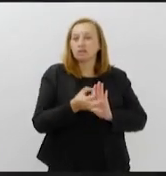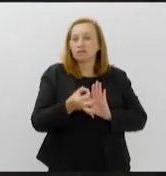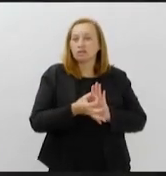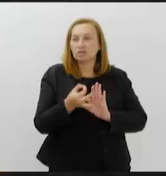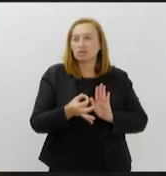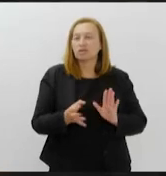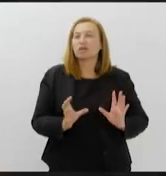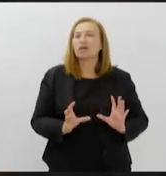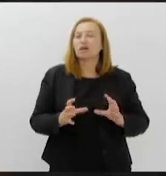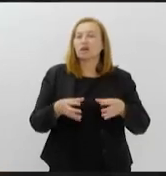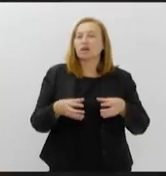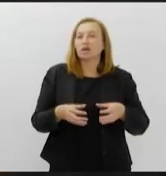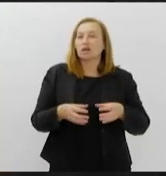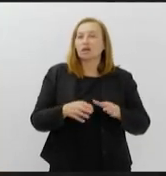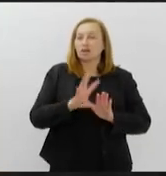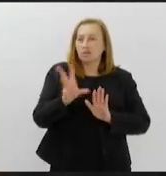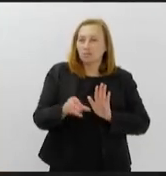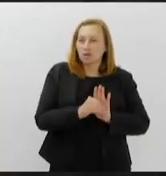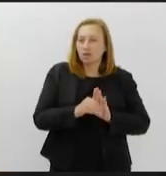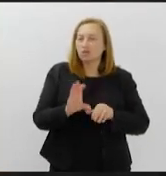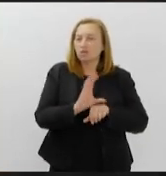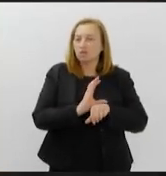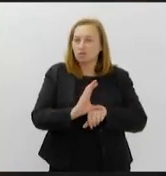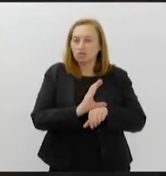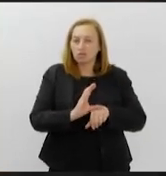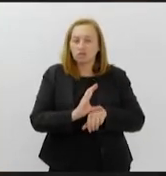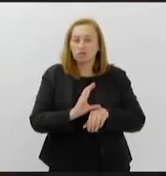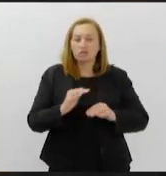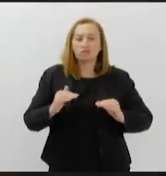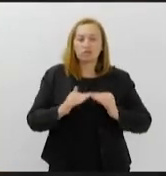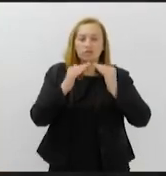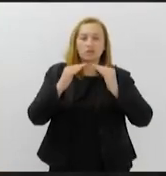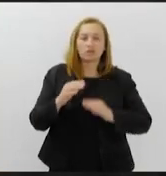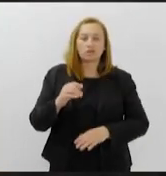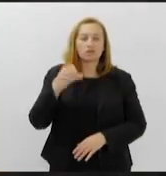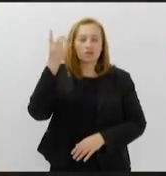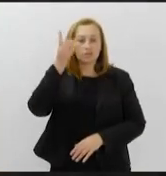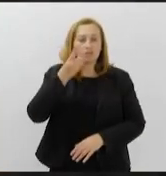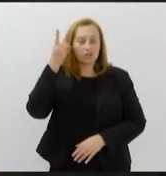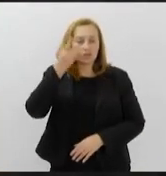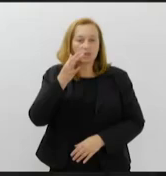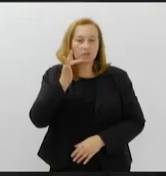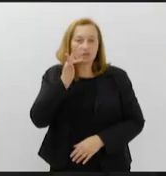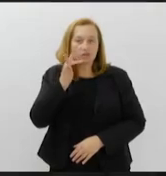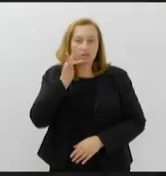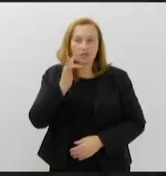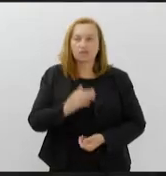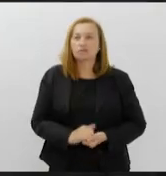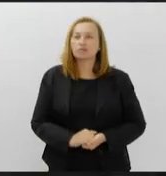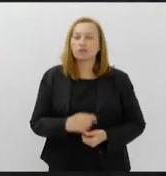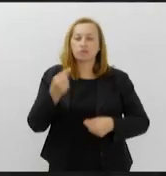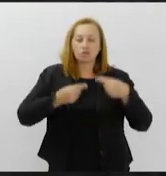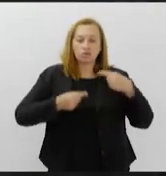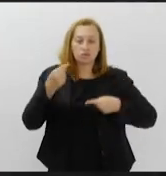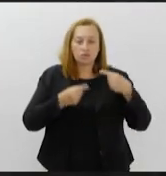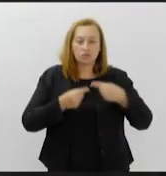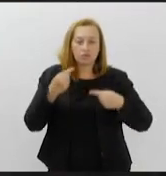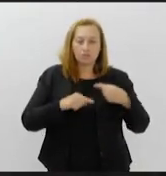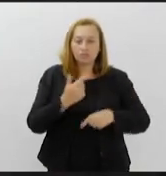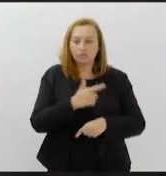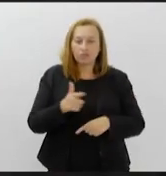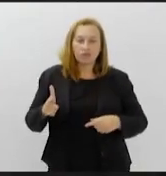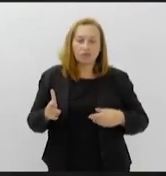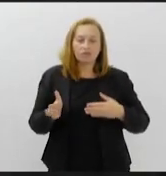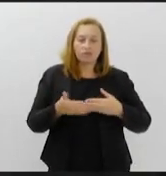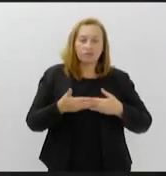e Vetos, favorável ao mérito com emendas. Relatoria do deputado Jorge Felipe Neto. Em discussão, não havendo quem